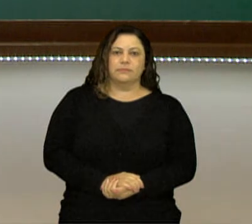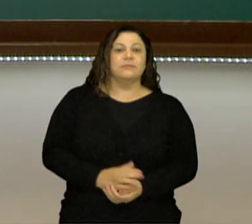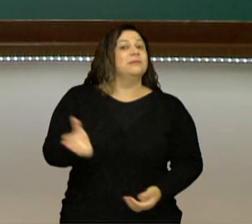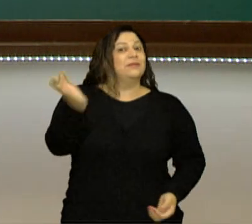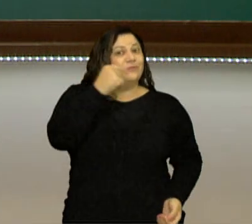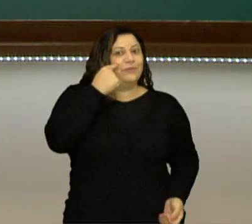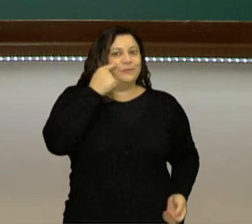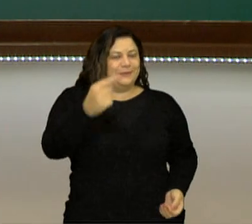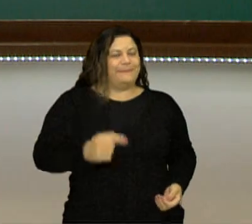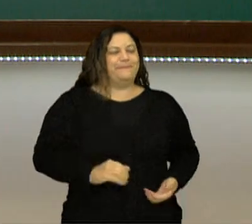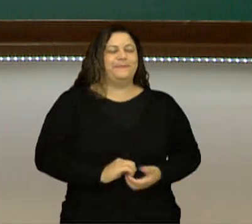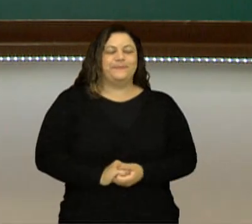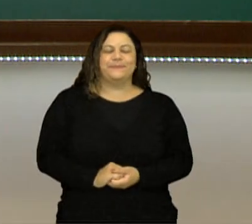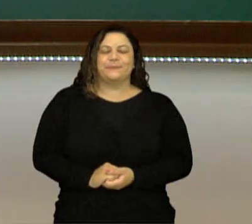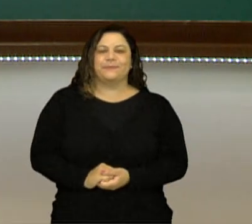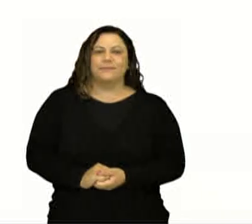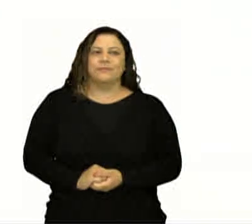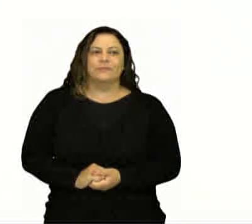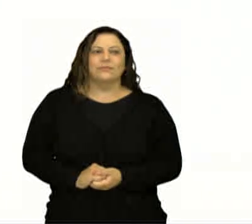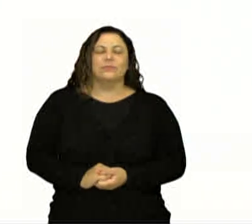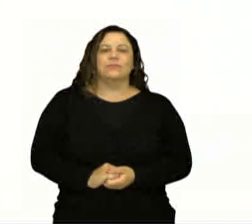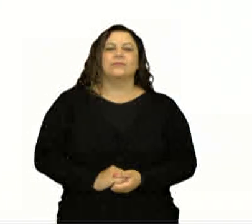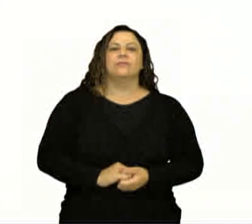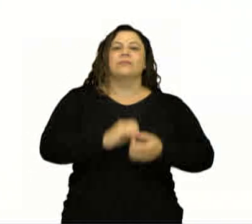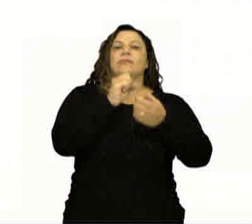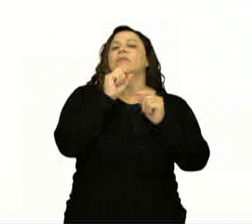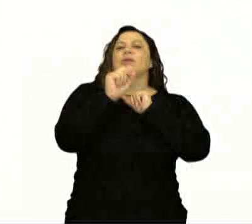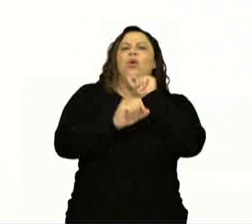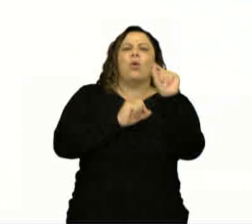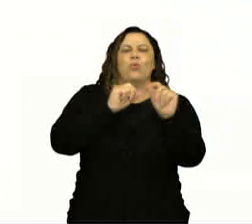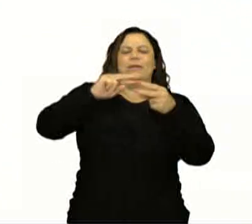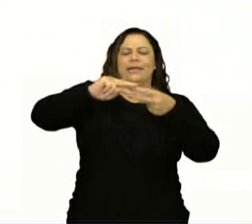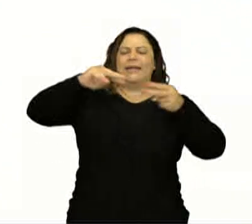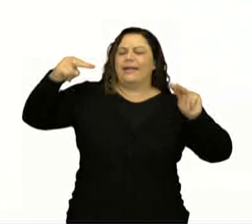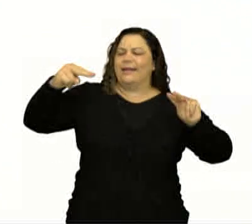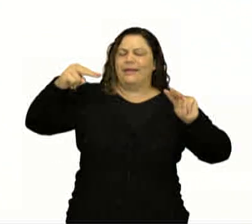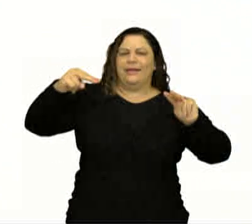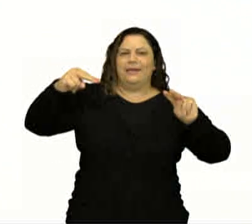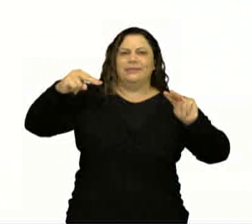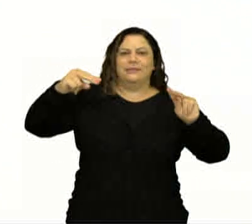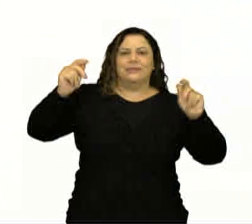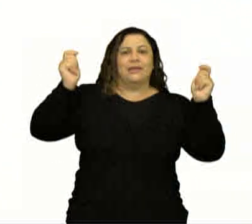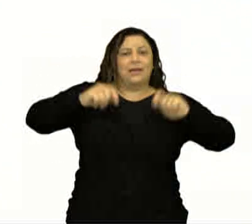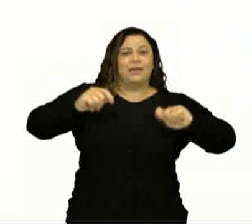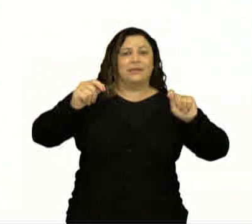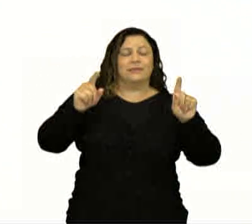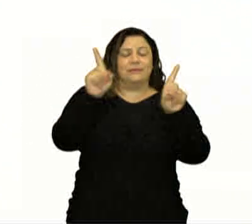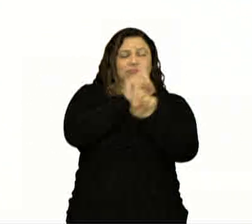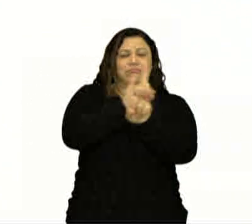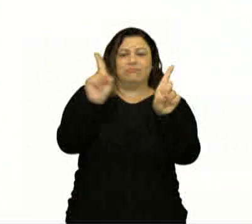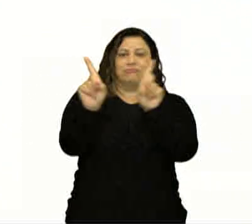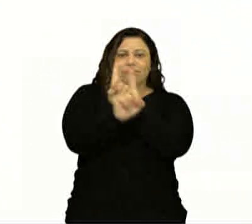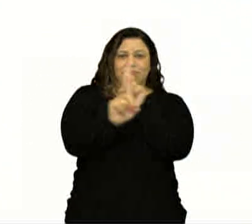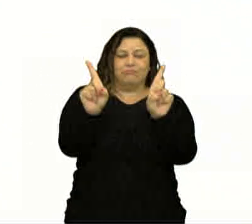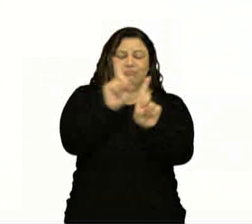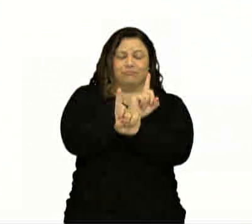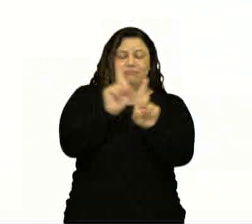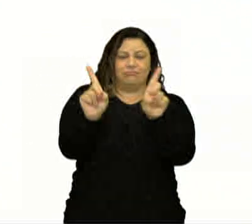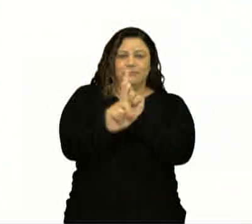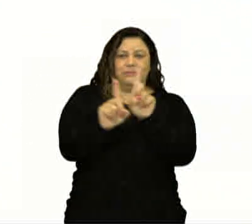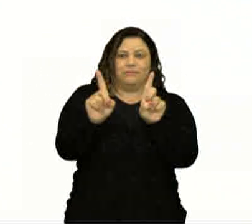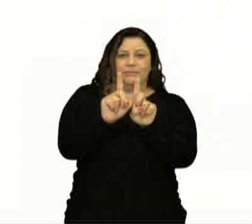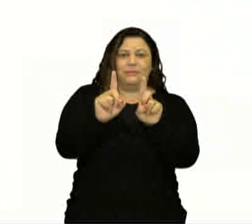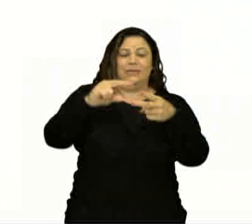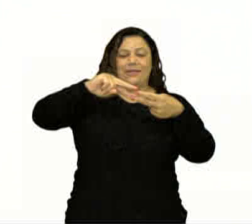vamos lá, gente. Código genético é a relação entre a sequência de base do DNA e a sequência correspondente de aminoácidos